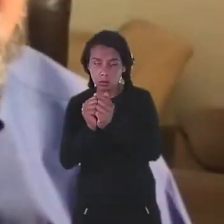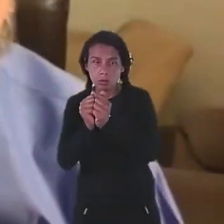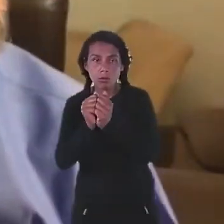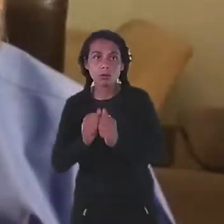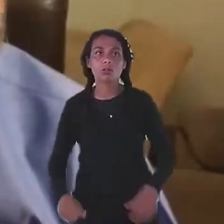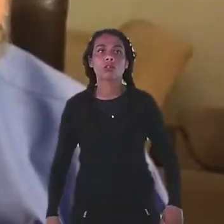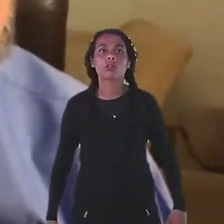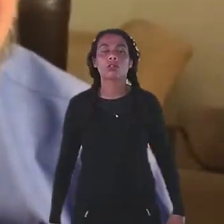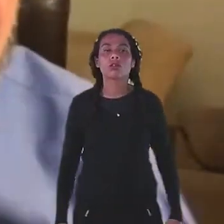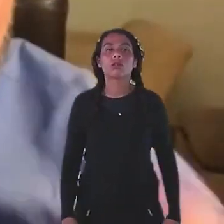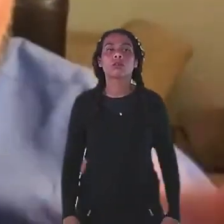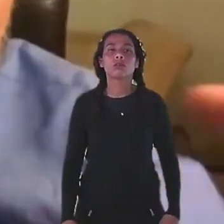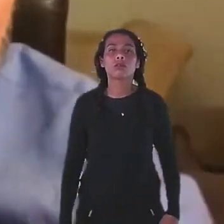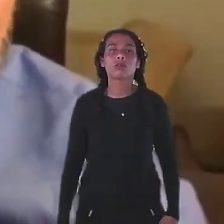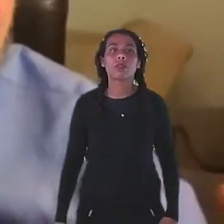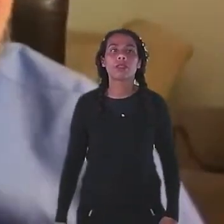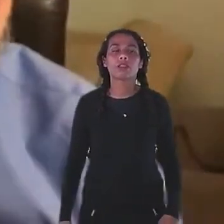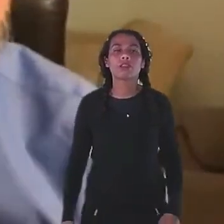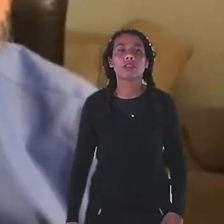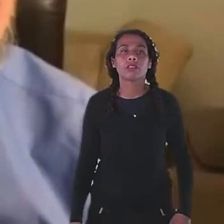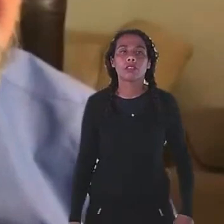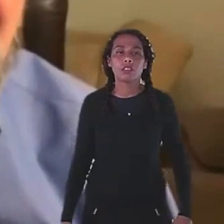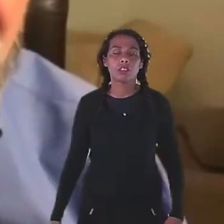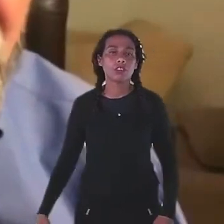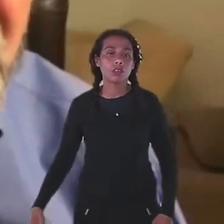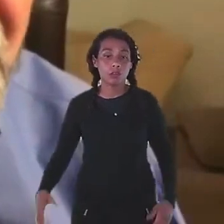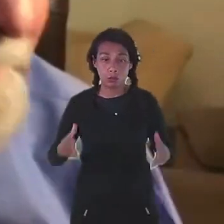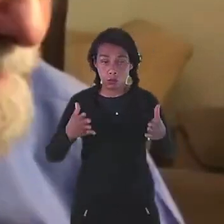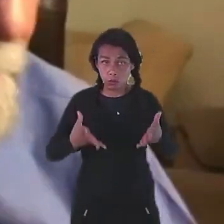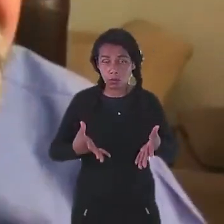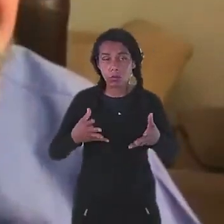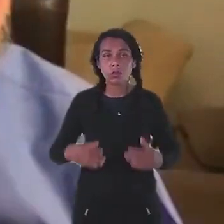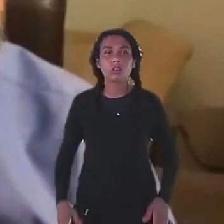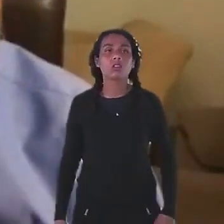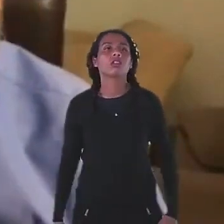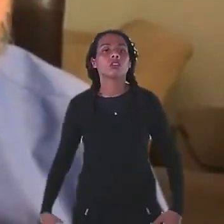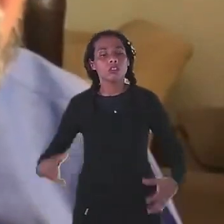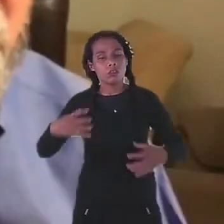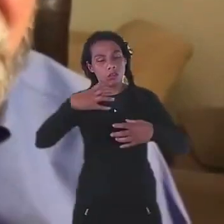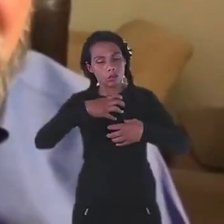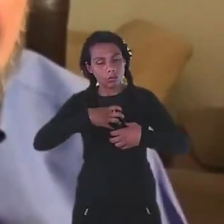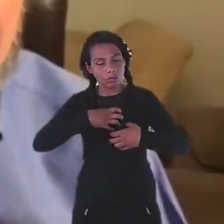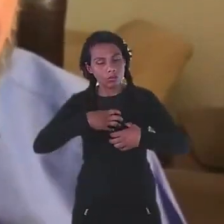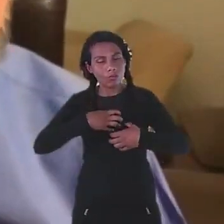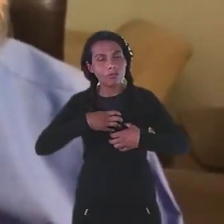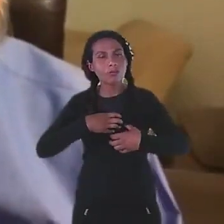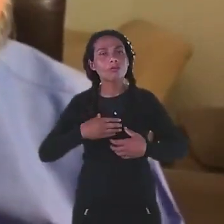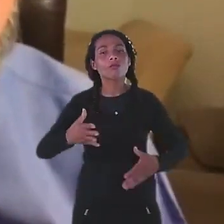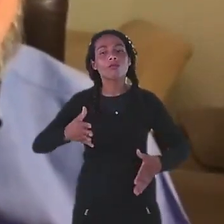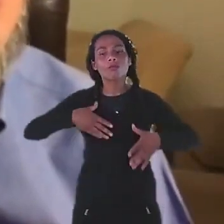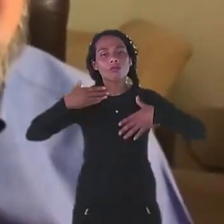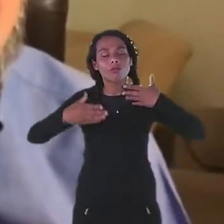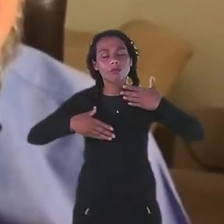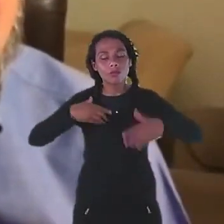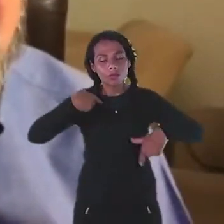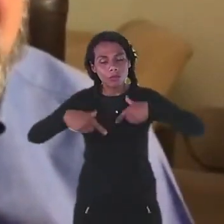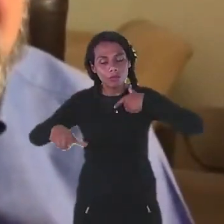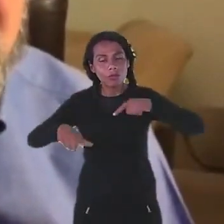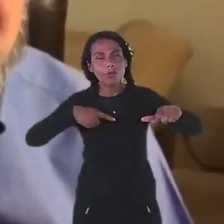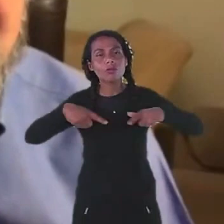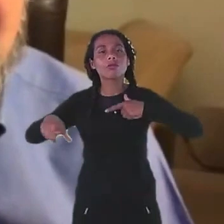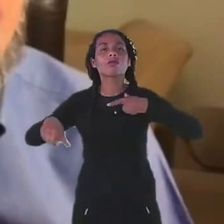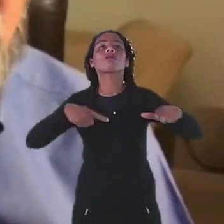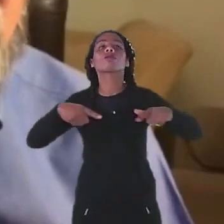menos, o grande legado da minha carreira científica, que é colocar no verdadeiro criador de tudo o cérebro